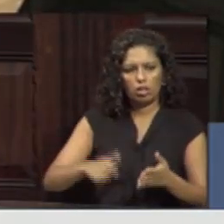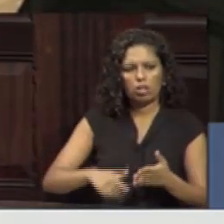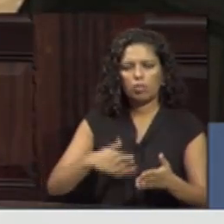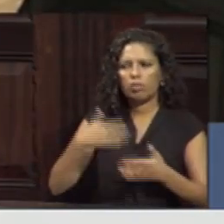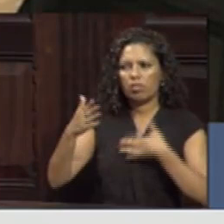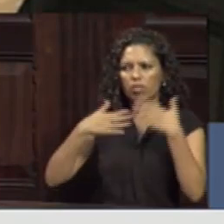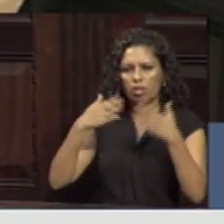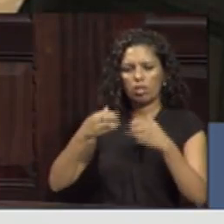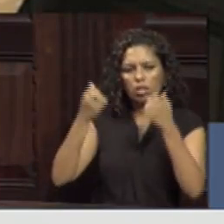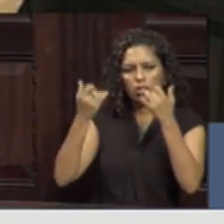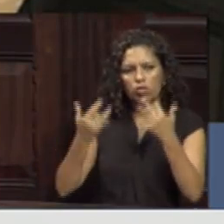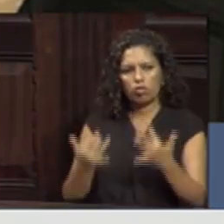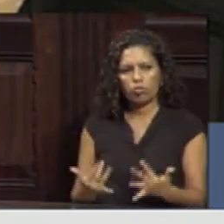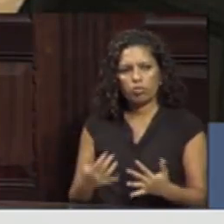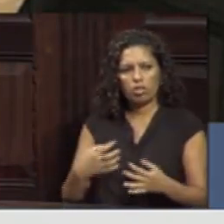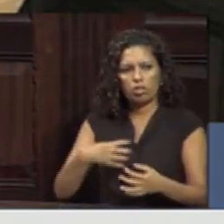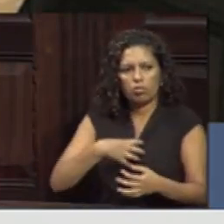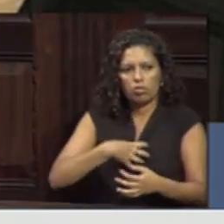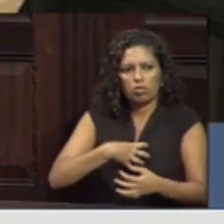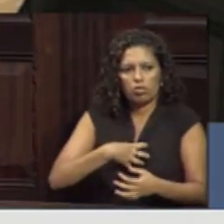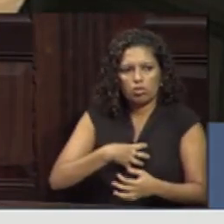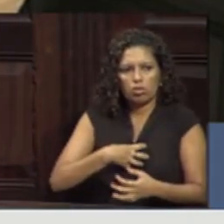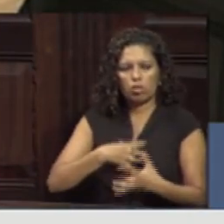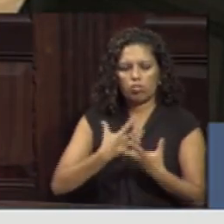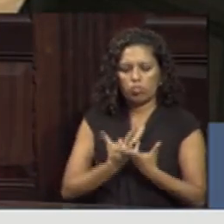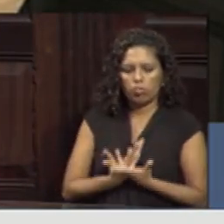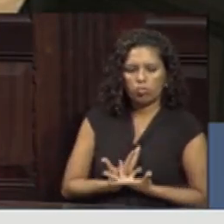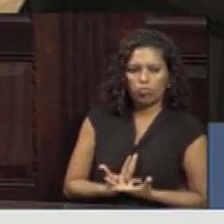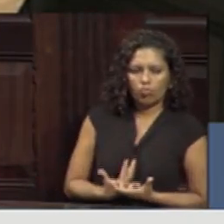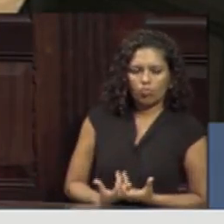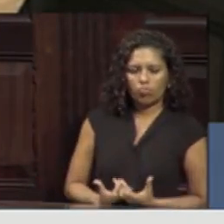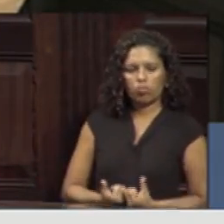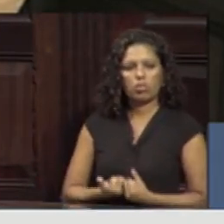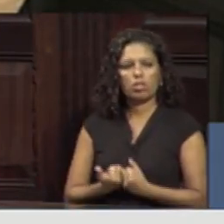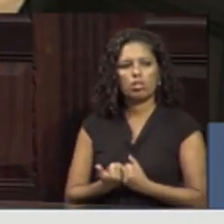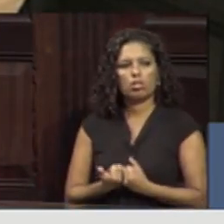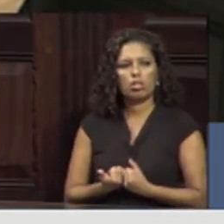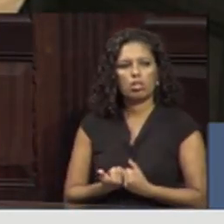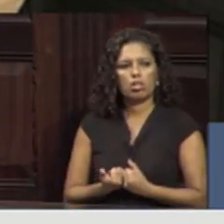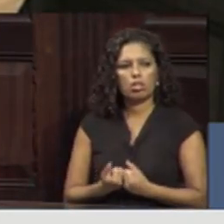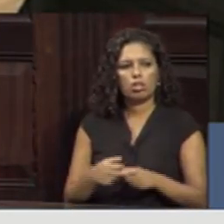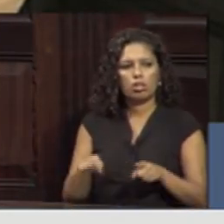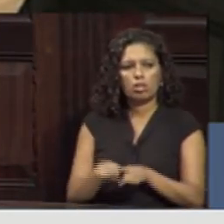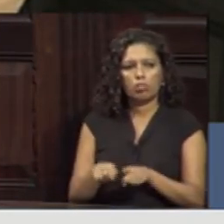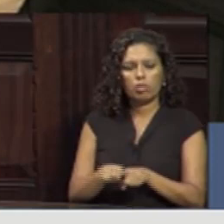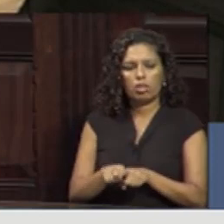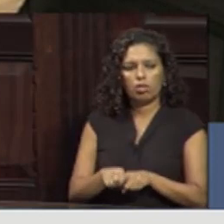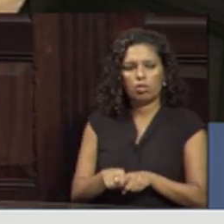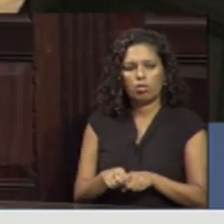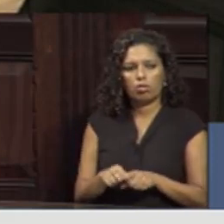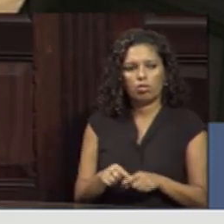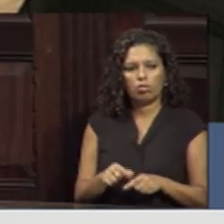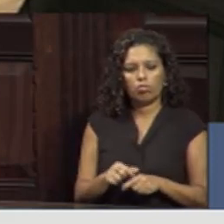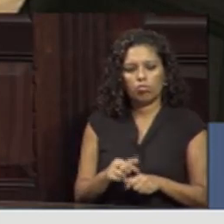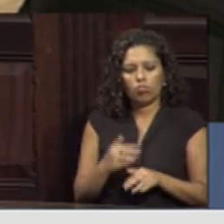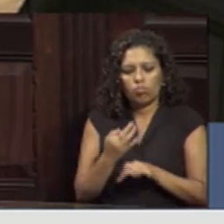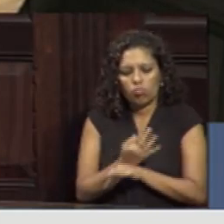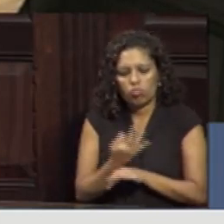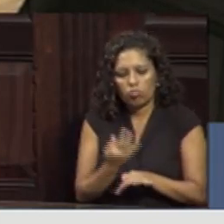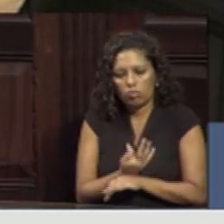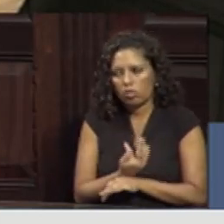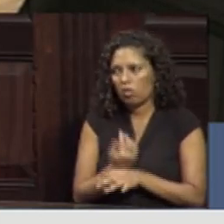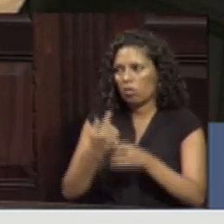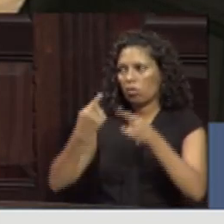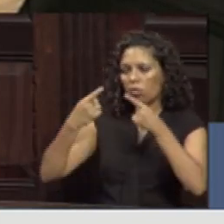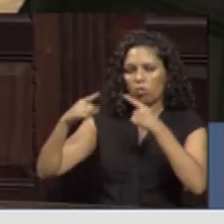expressar o meu profundo pesar, mais do que isso, a indignação e a revolta com